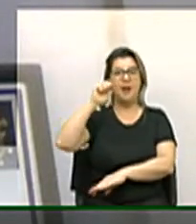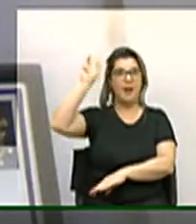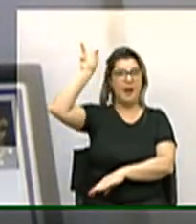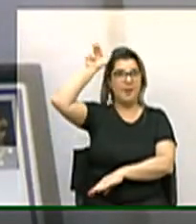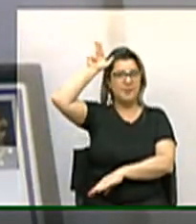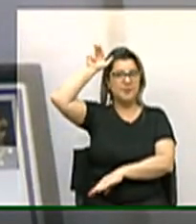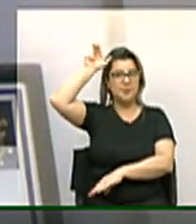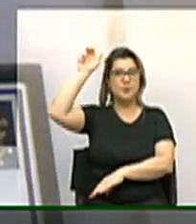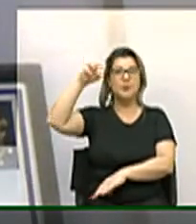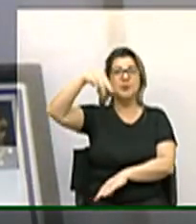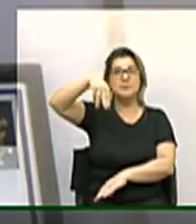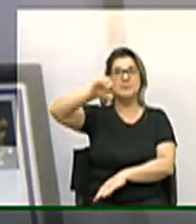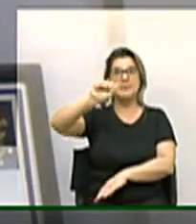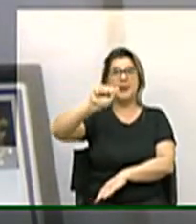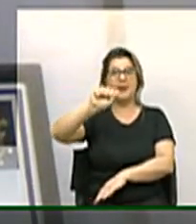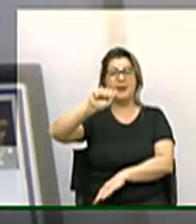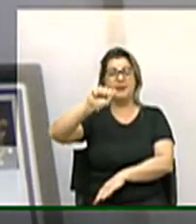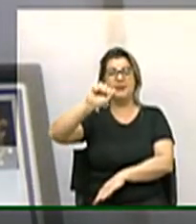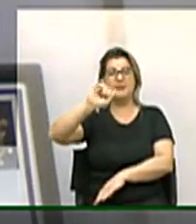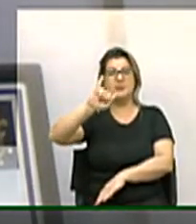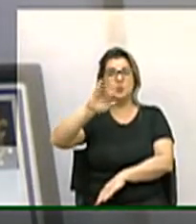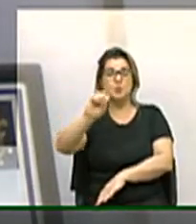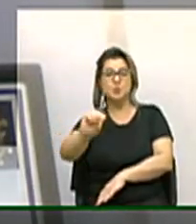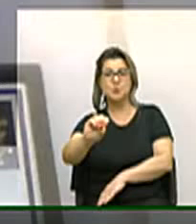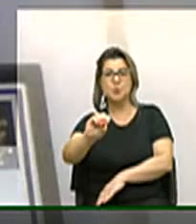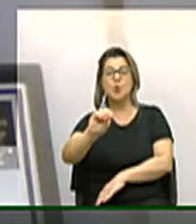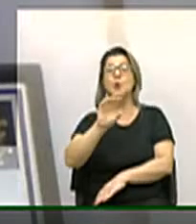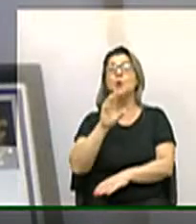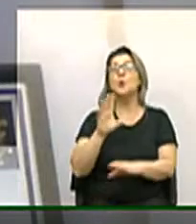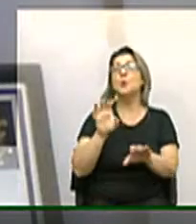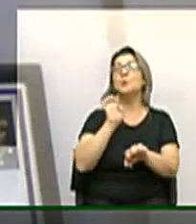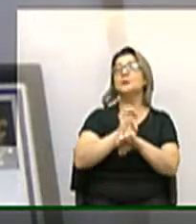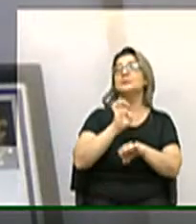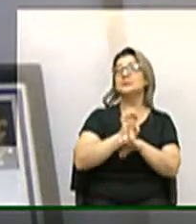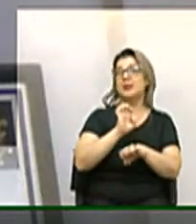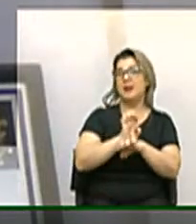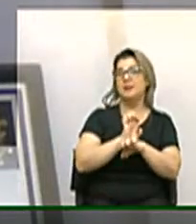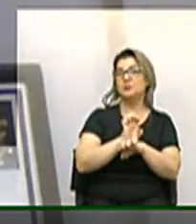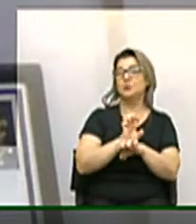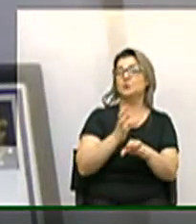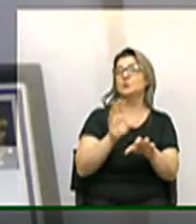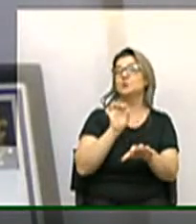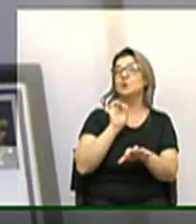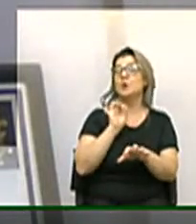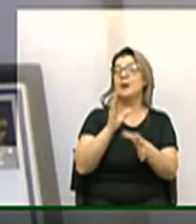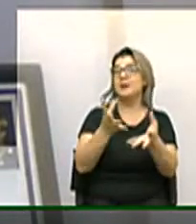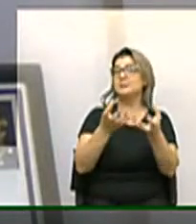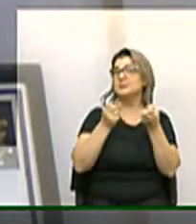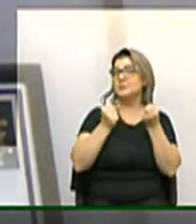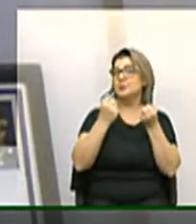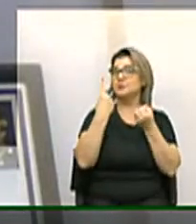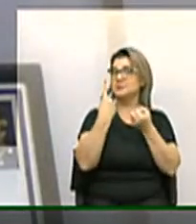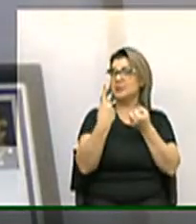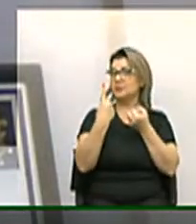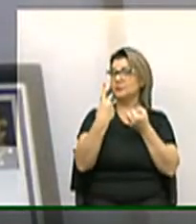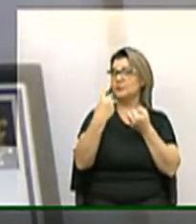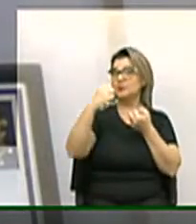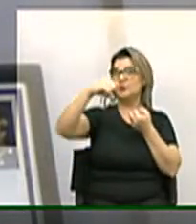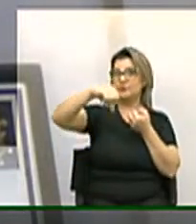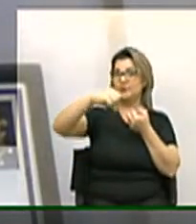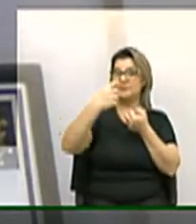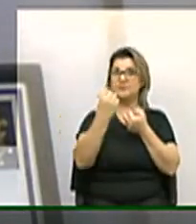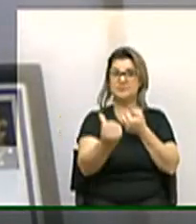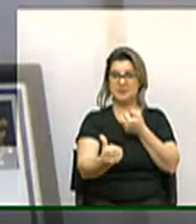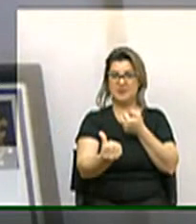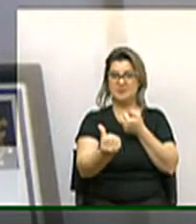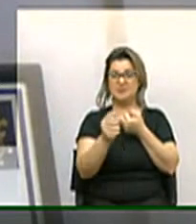Estado liquidou tão somente 12 milhões de reais. Recebeu 196 e liquidou 12